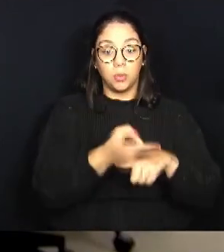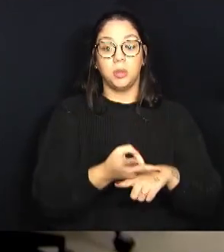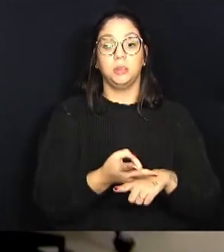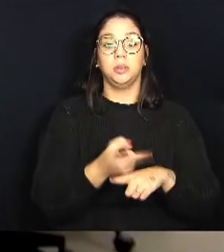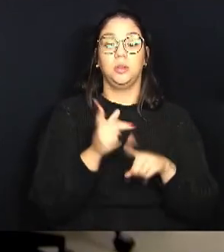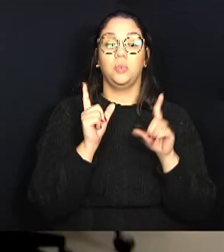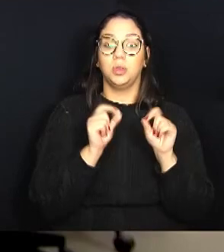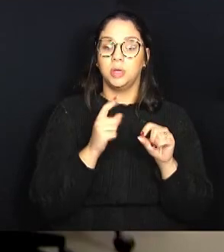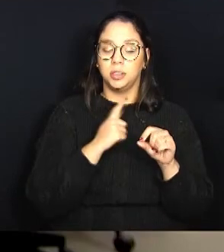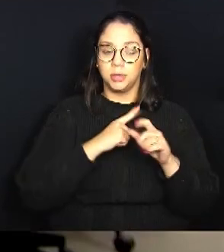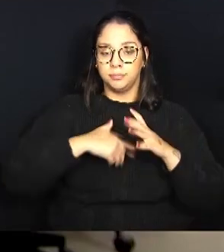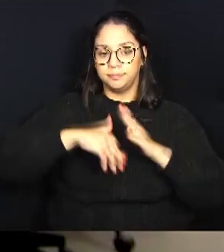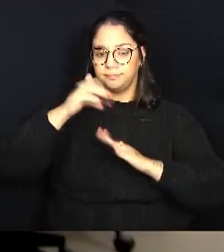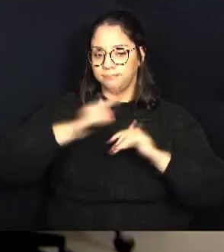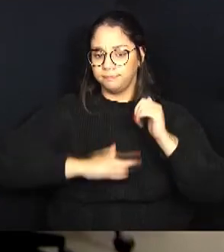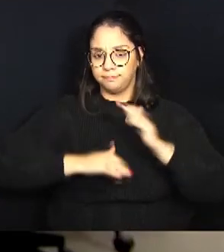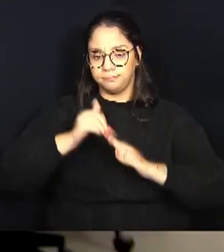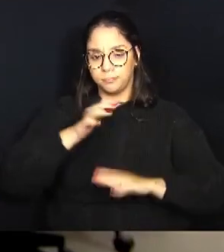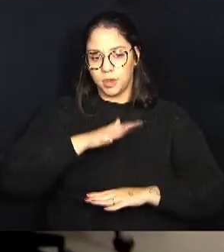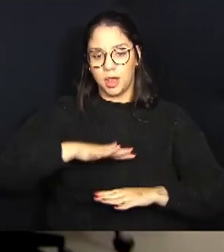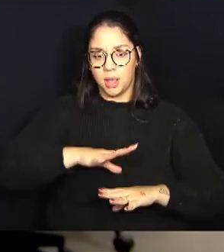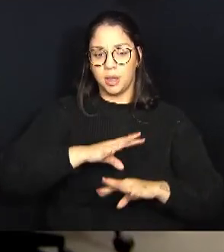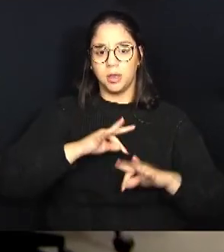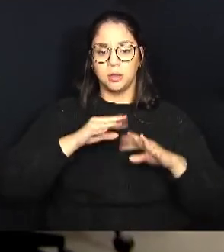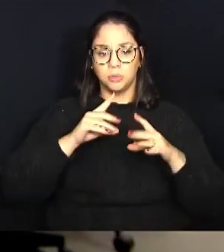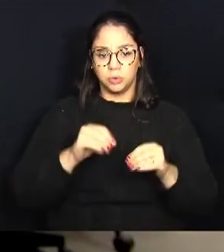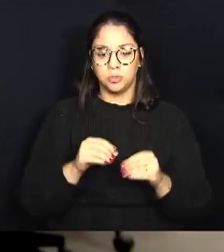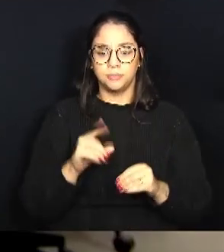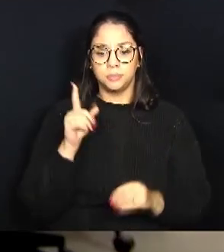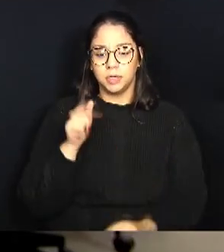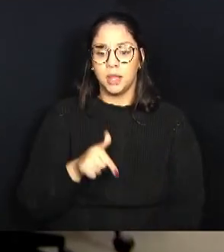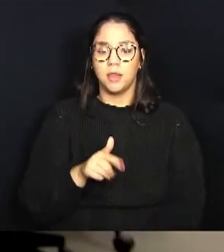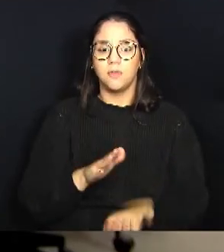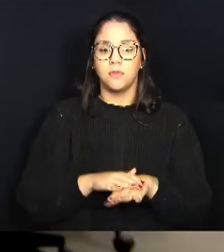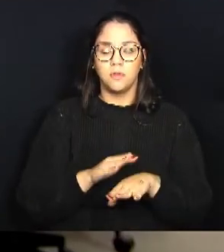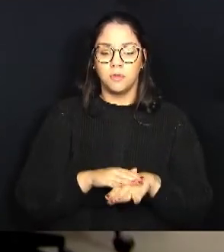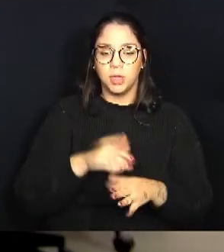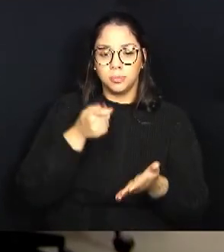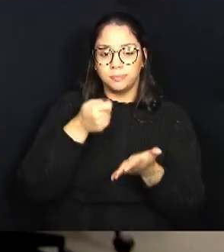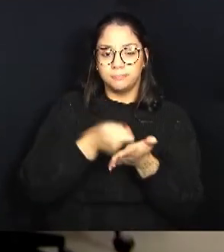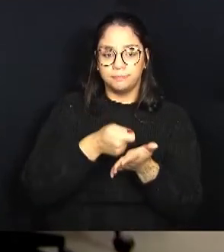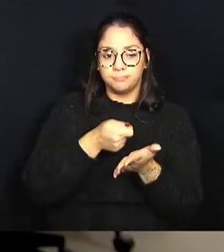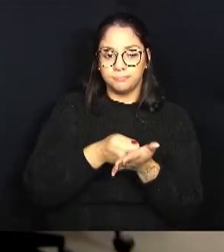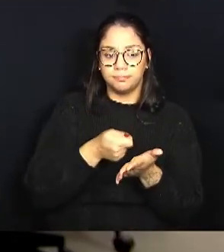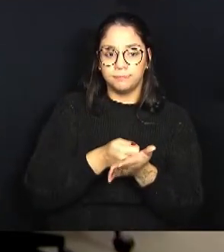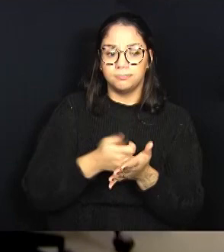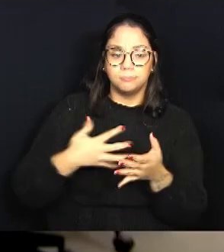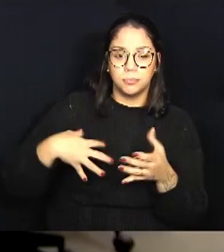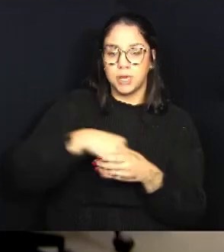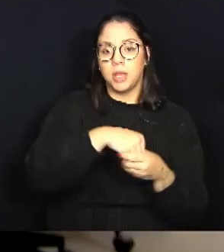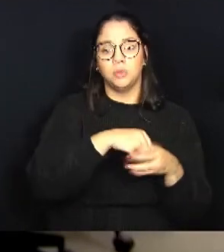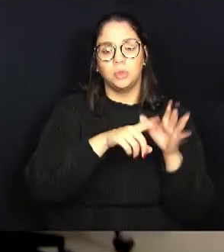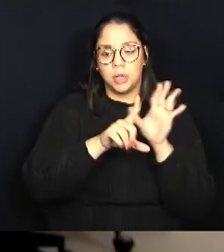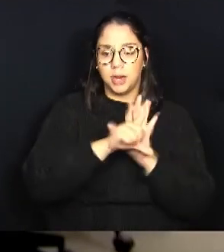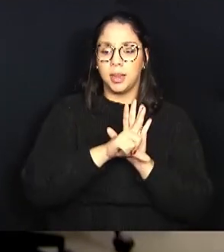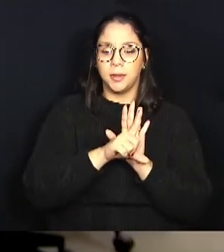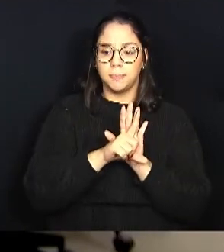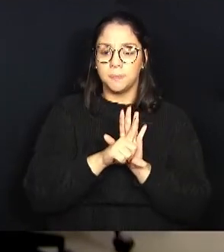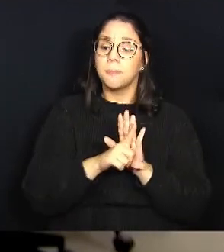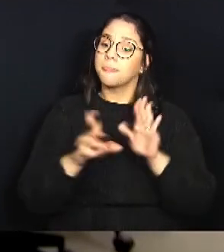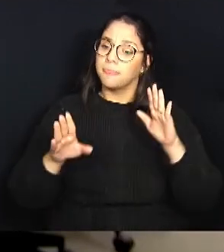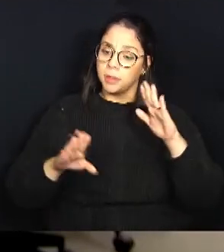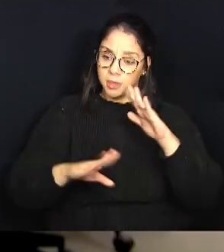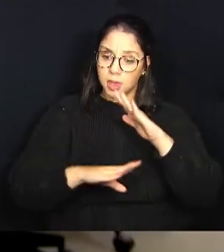agido em todas as áreas, tem agido extremamente e rigorosamente dentro da lei. E a Câmara